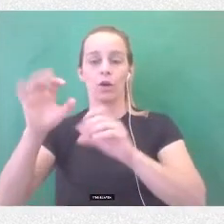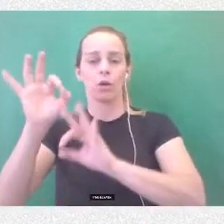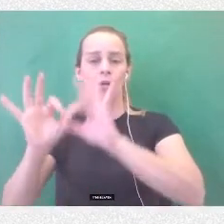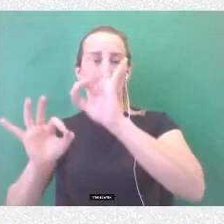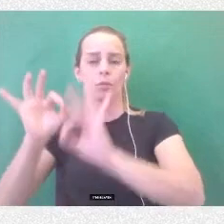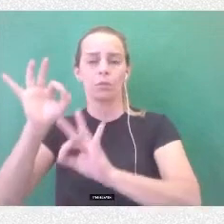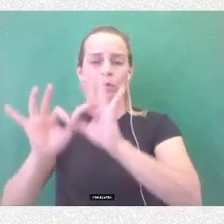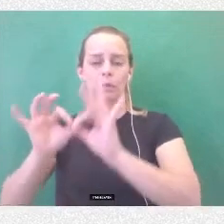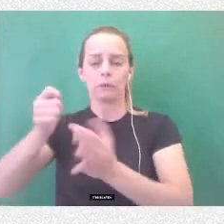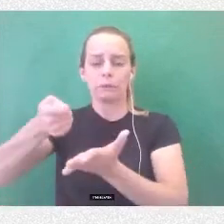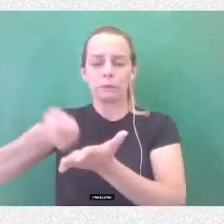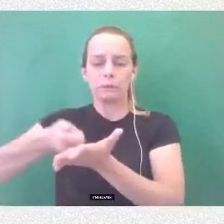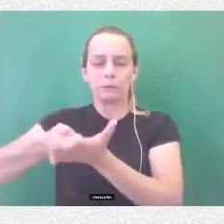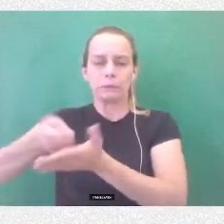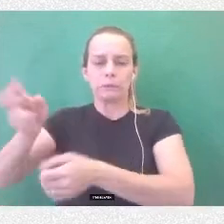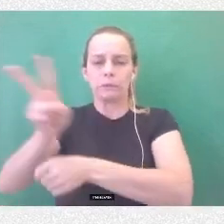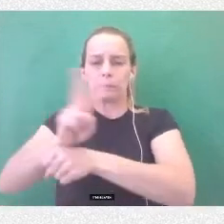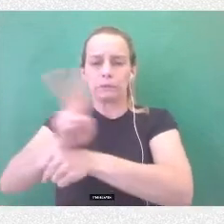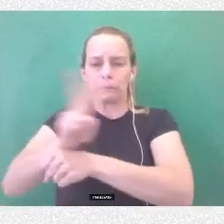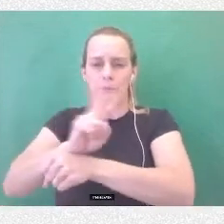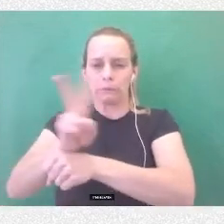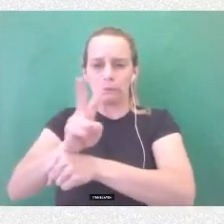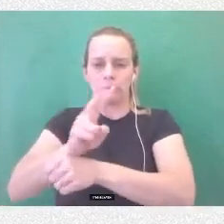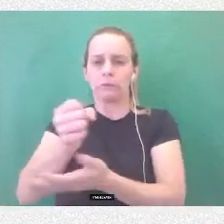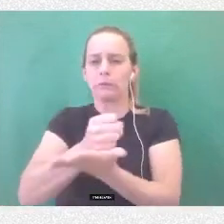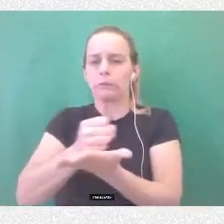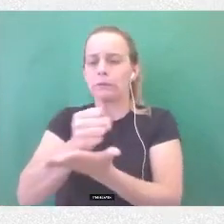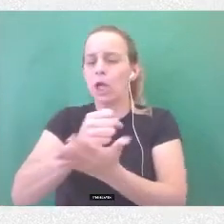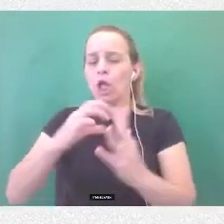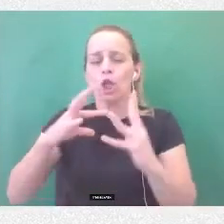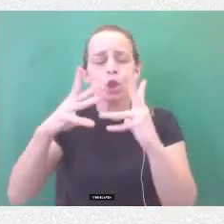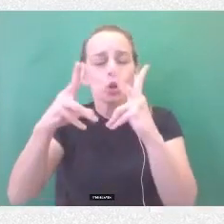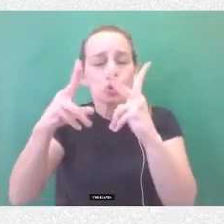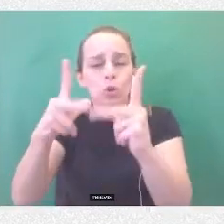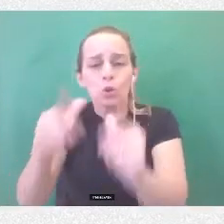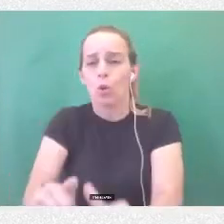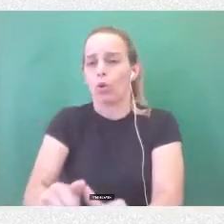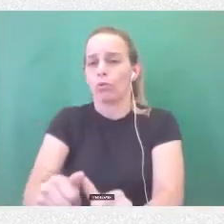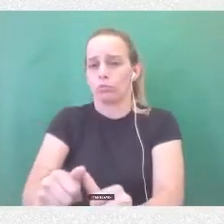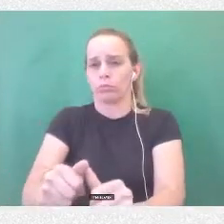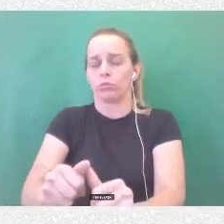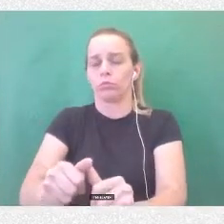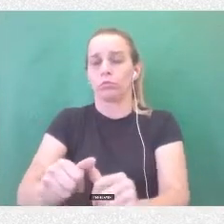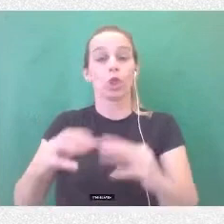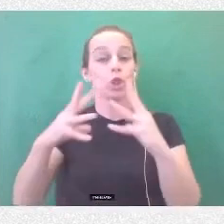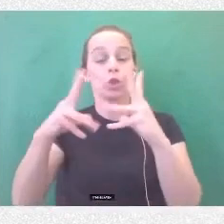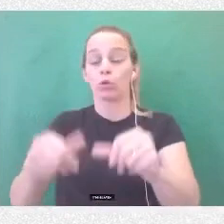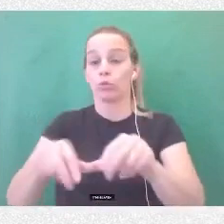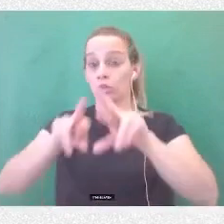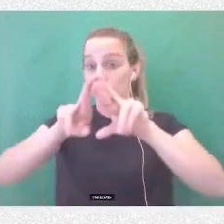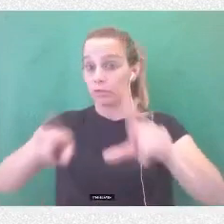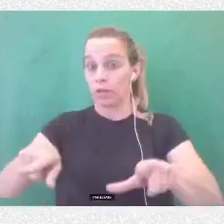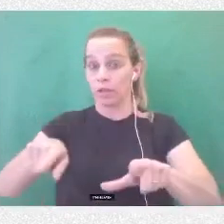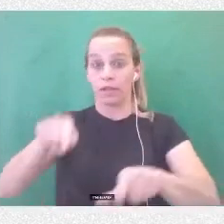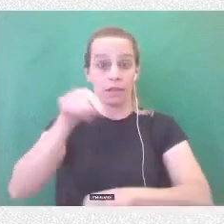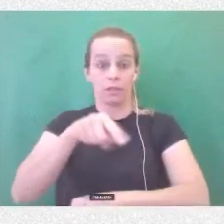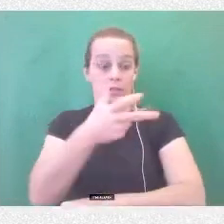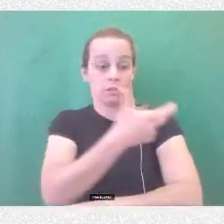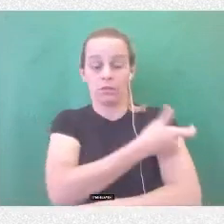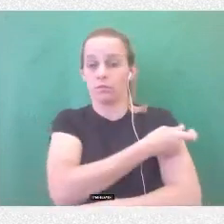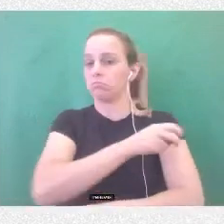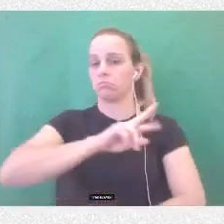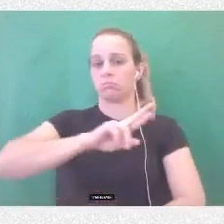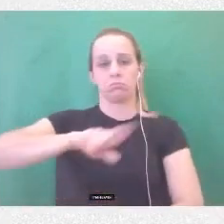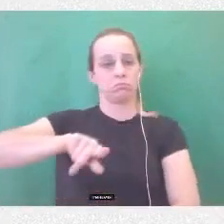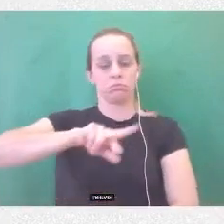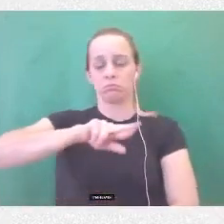de vigilância, de farmacovigilância de todos os seus produtos. Isso não é diferente com a vacina Comirnaty, a vacina contra